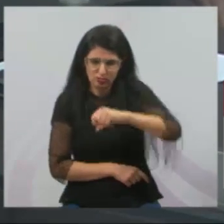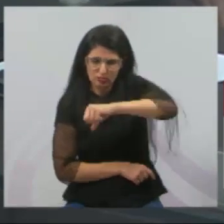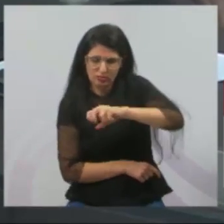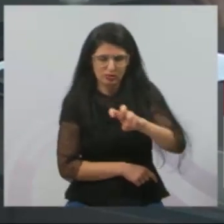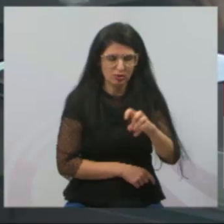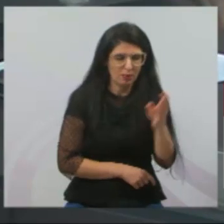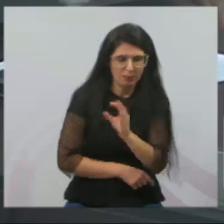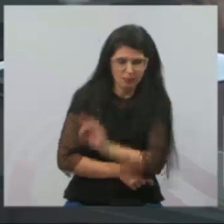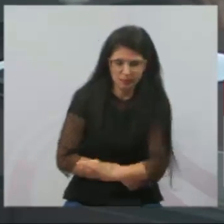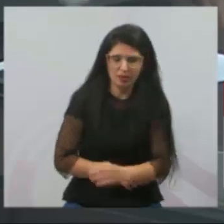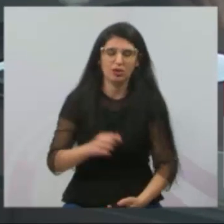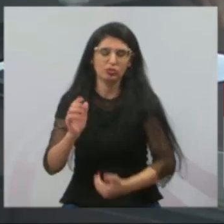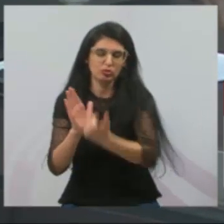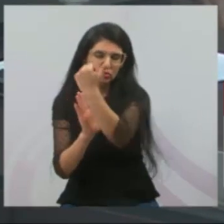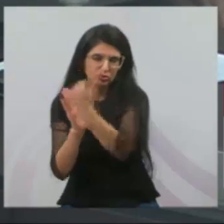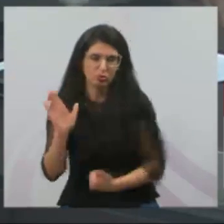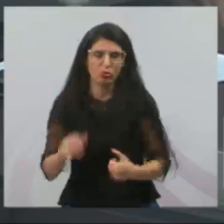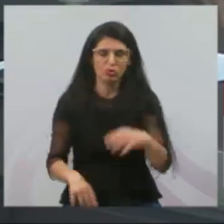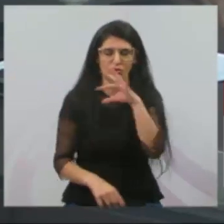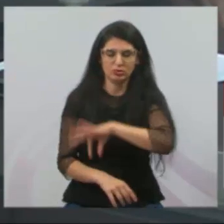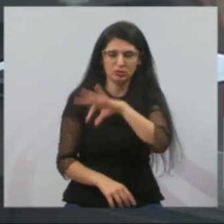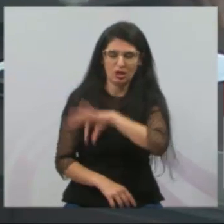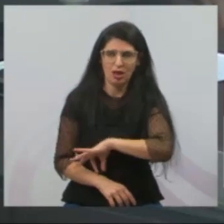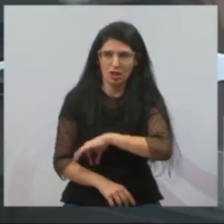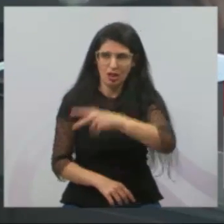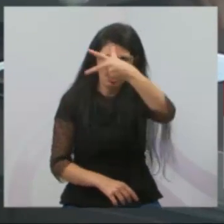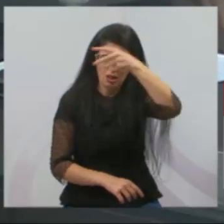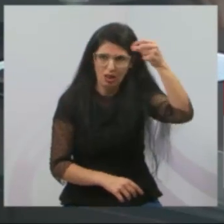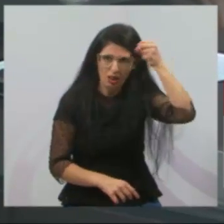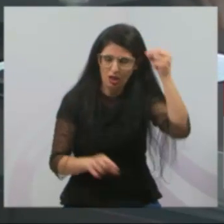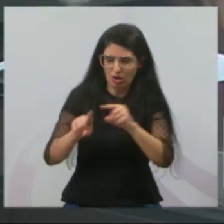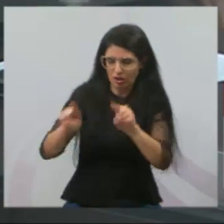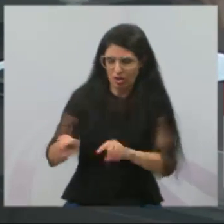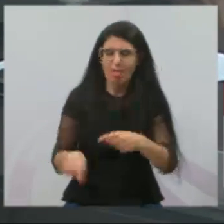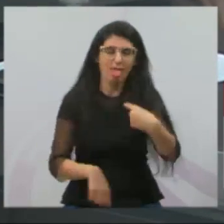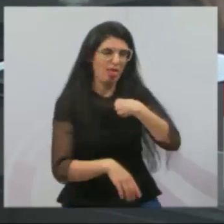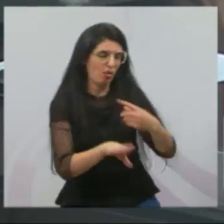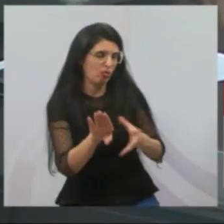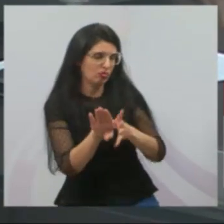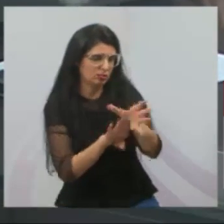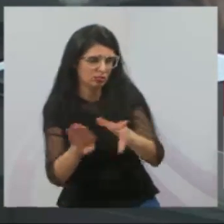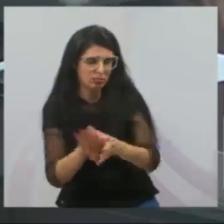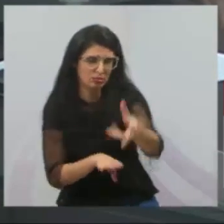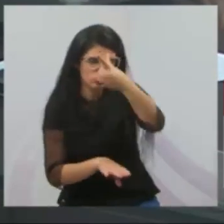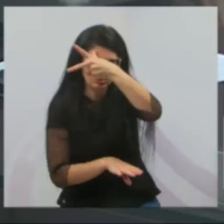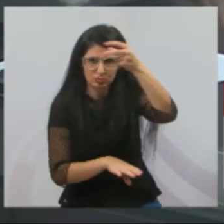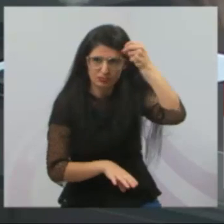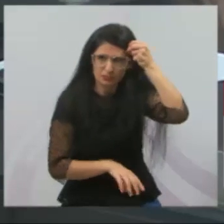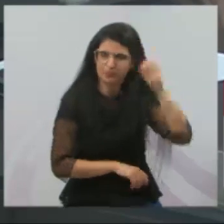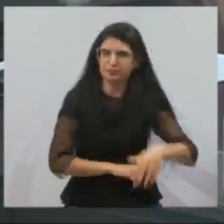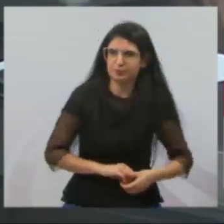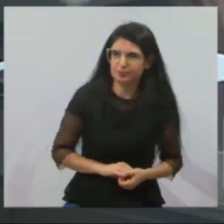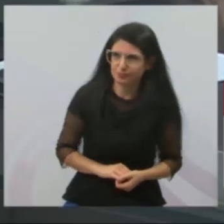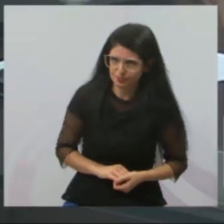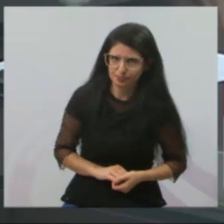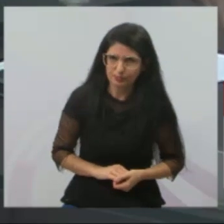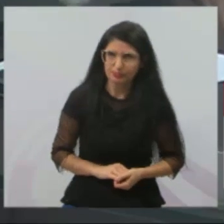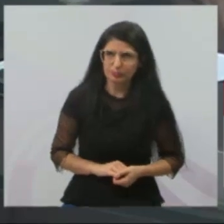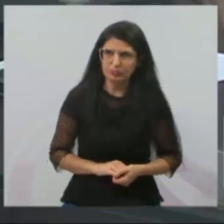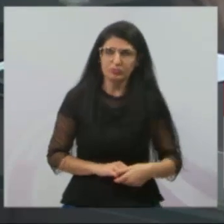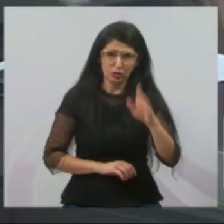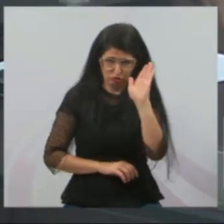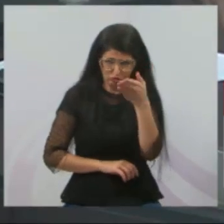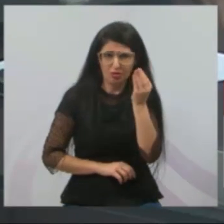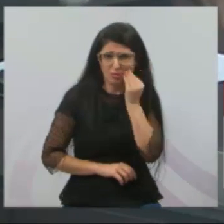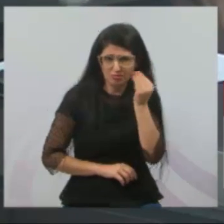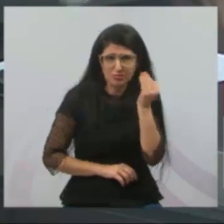Eu fui do EPMJ, eu fui conselheira eleita do EPMJ, do Conselho Deliberativo do EPMJ,